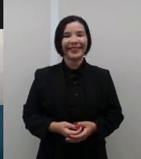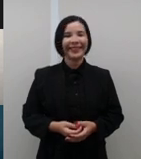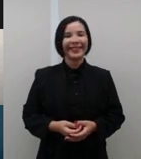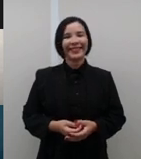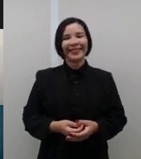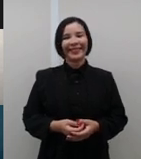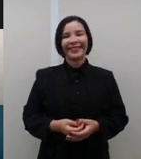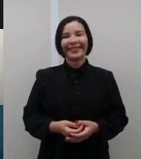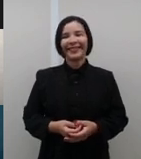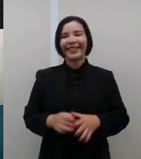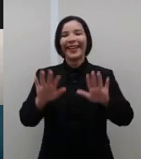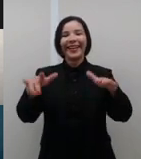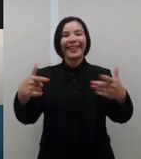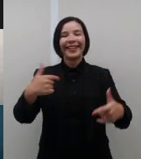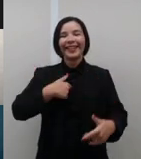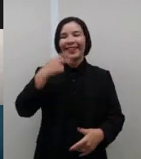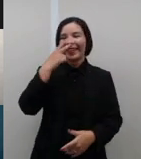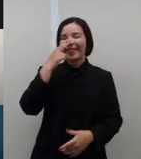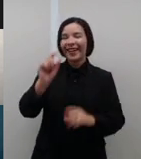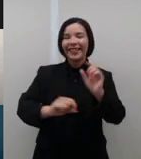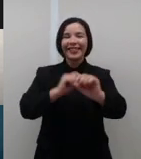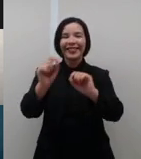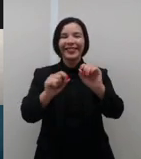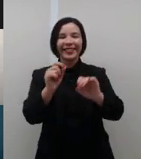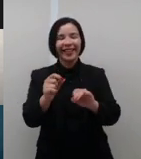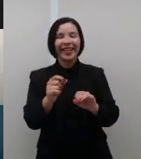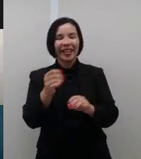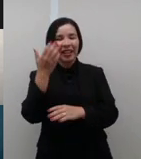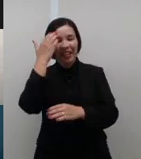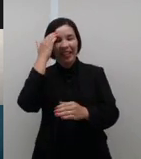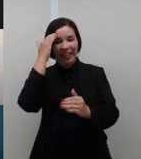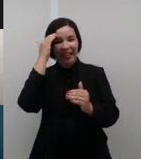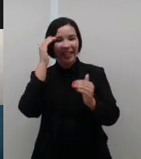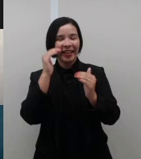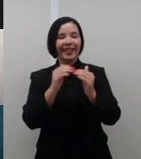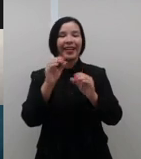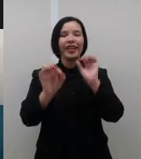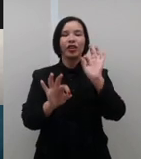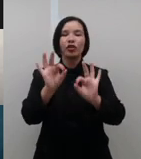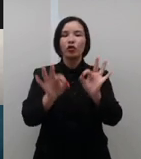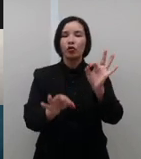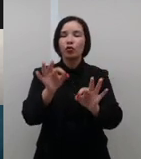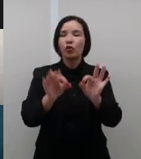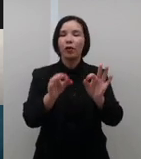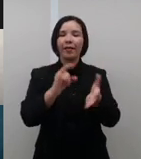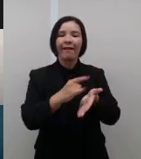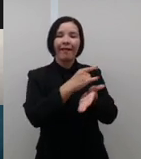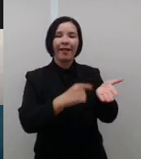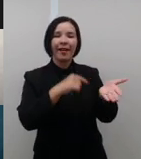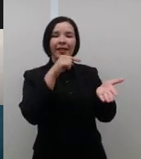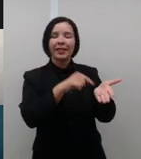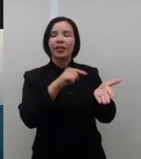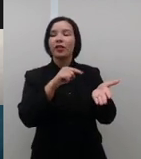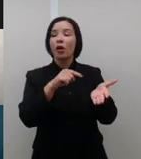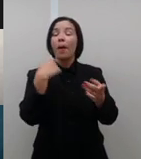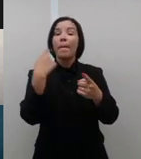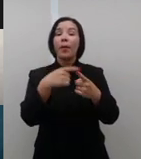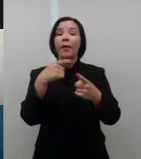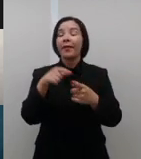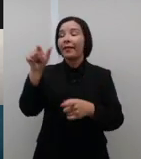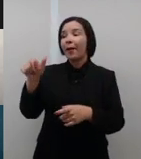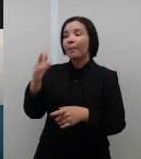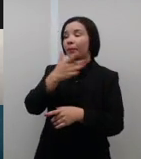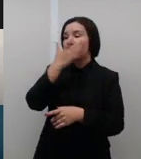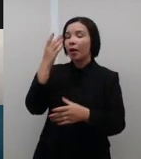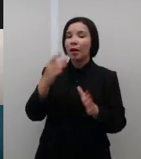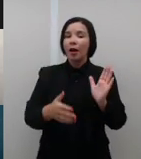Eu acho cabível aqui em base à declaração, já que houve agora a ajuda da certidão, os recorrentes realmente, no item 3 da emenda, as folhas 234,